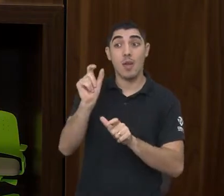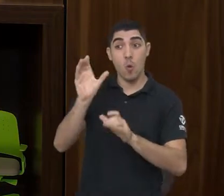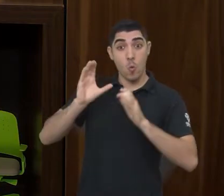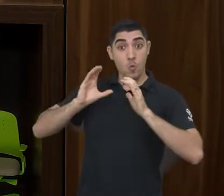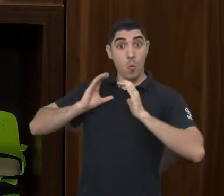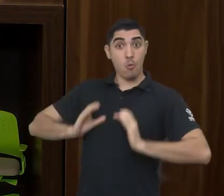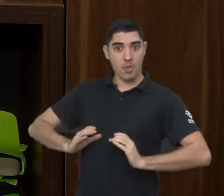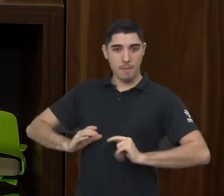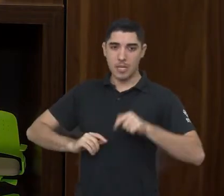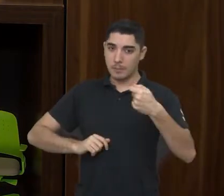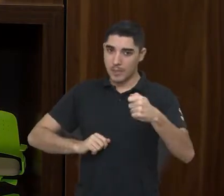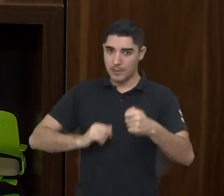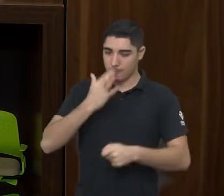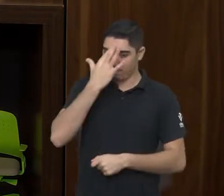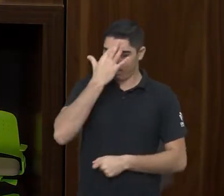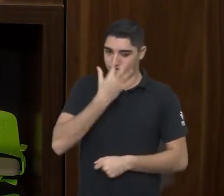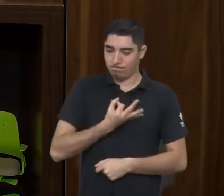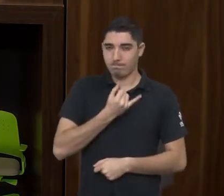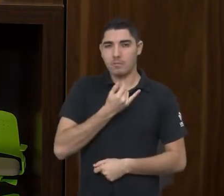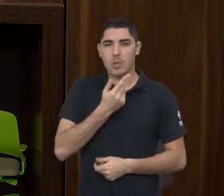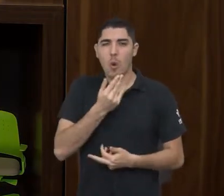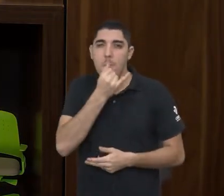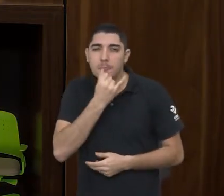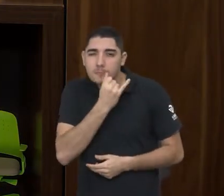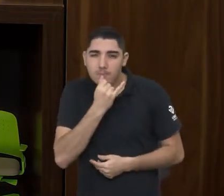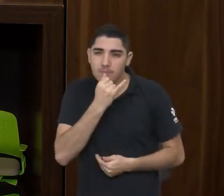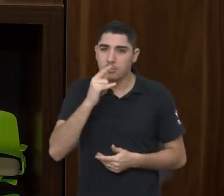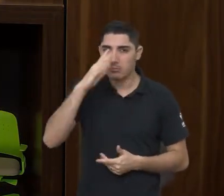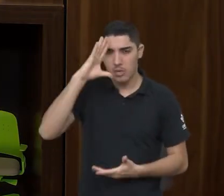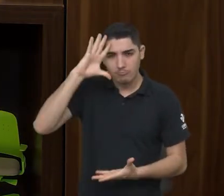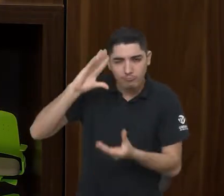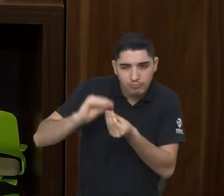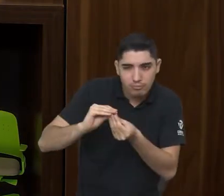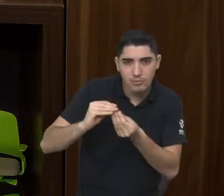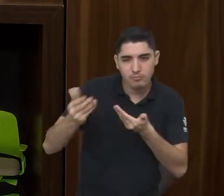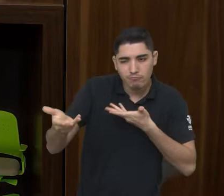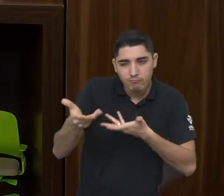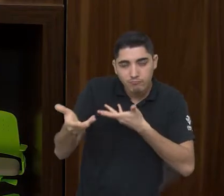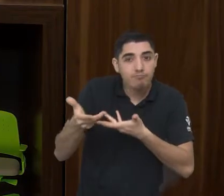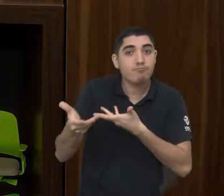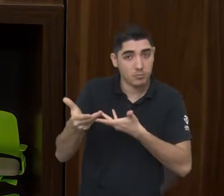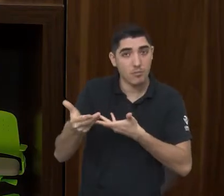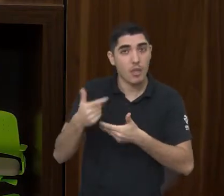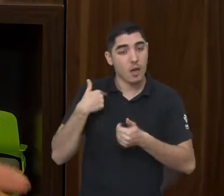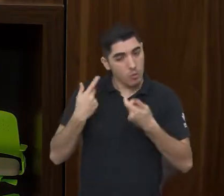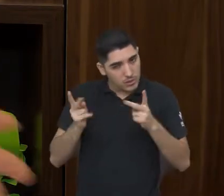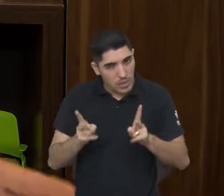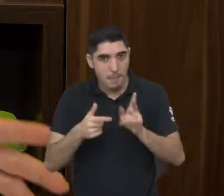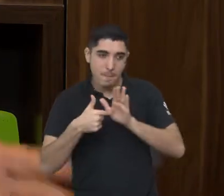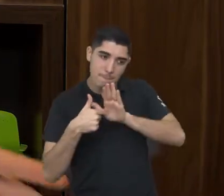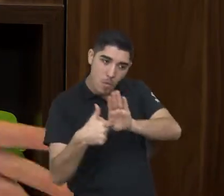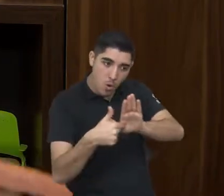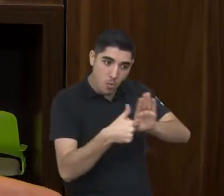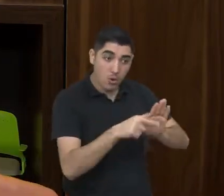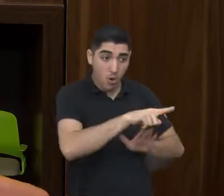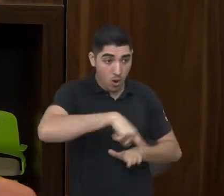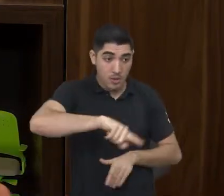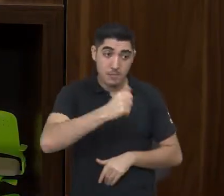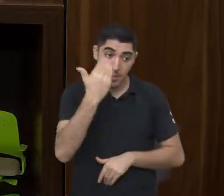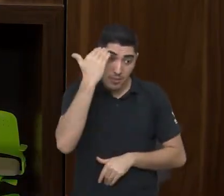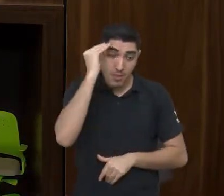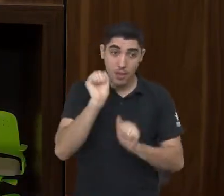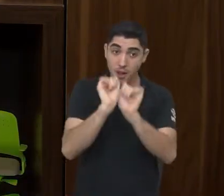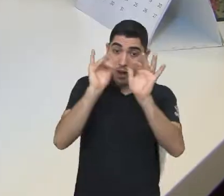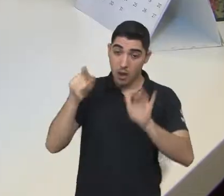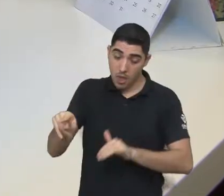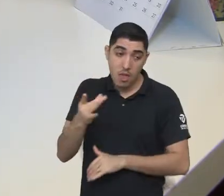comportamentos observáveis, né, eu saio um pouco do subjetivo, eu transformo isso um pouco, procuro trazer um pouco isso de uma realidade